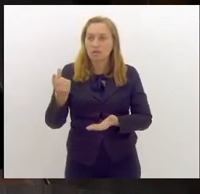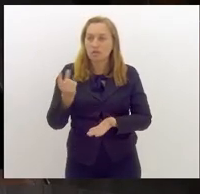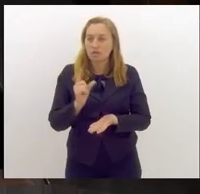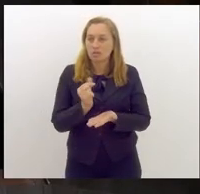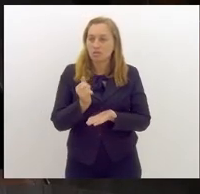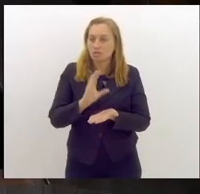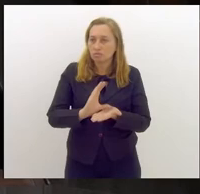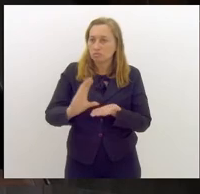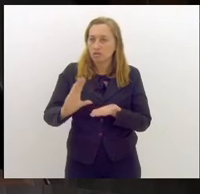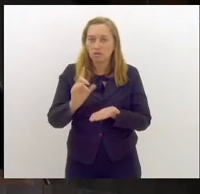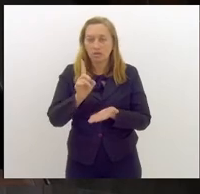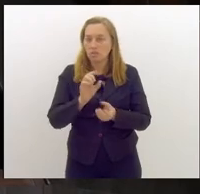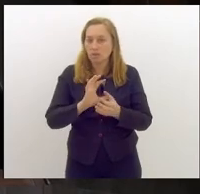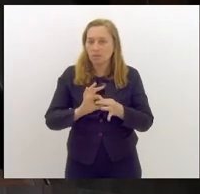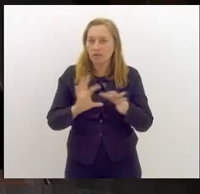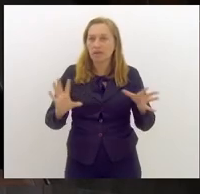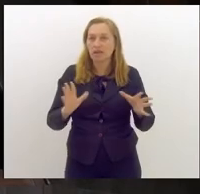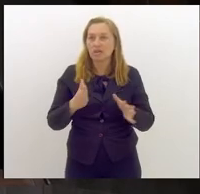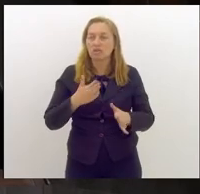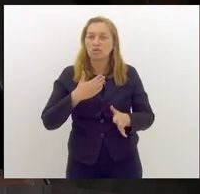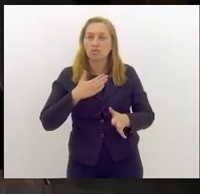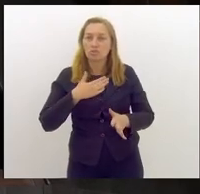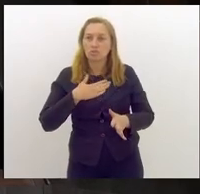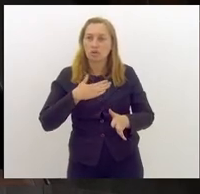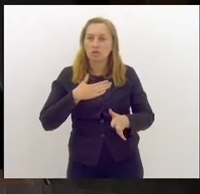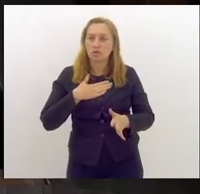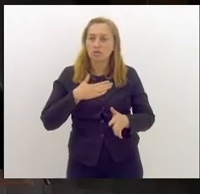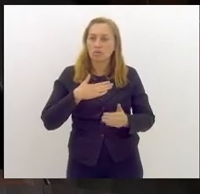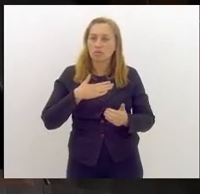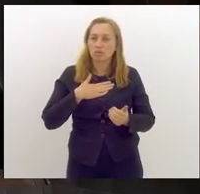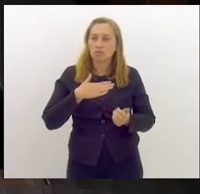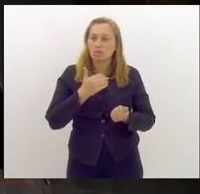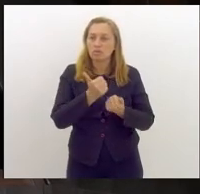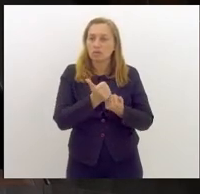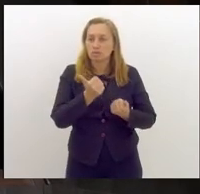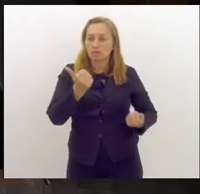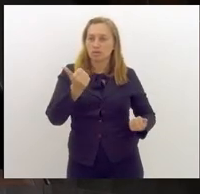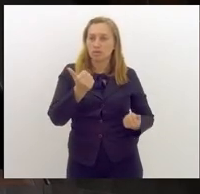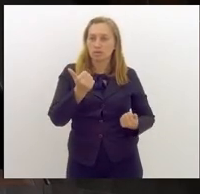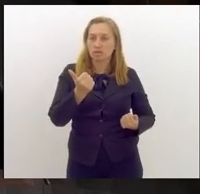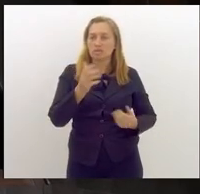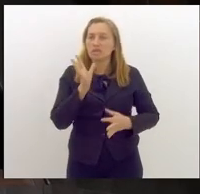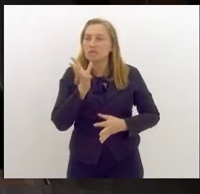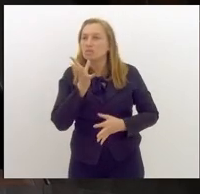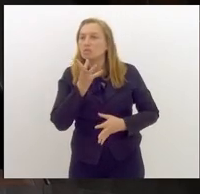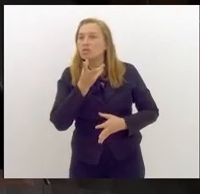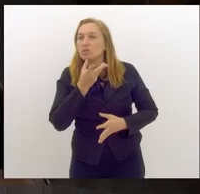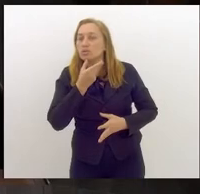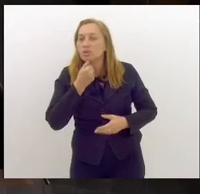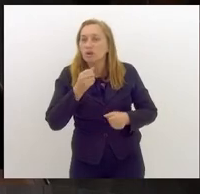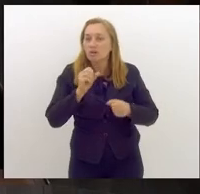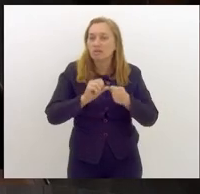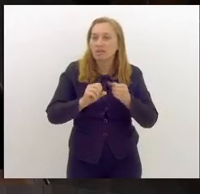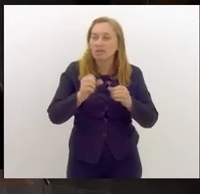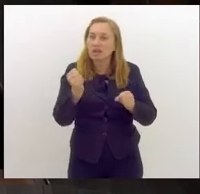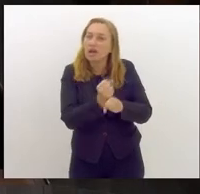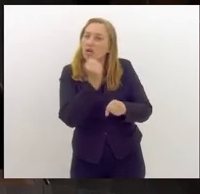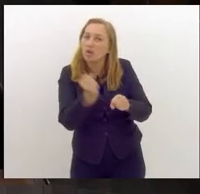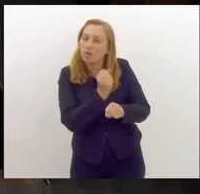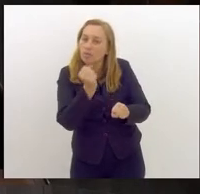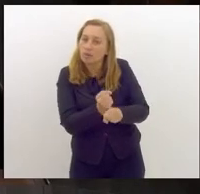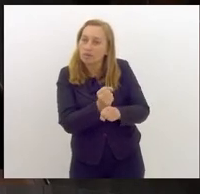liberada e o meu sucessor Demorou a fazer a obra